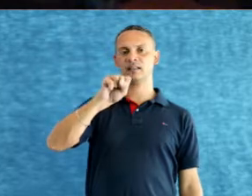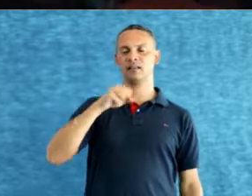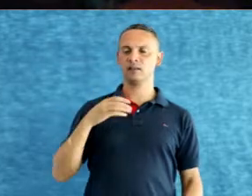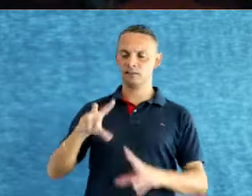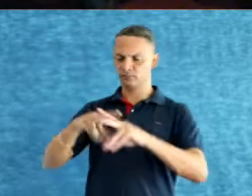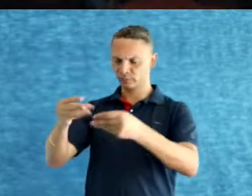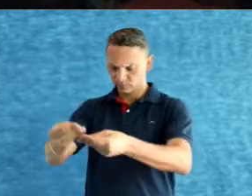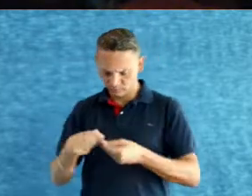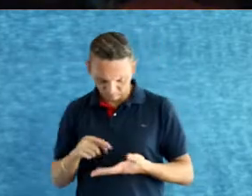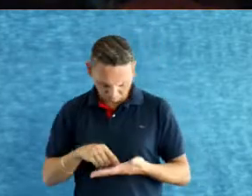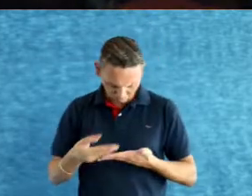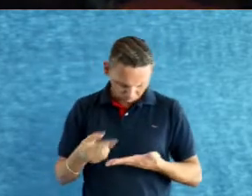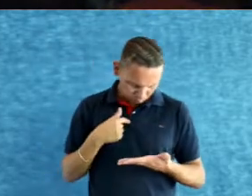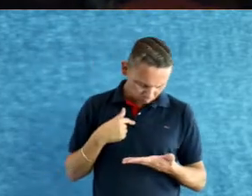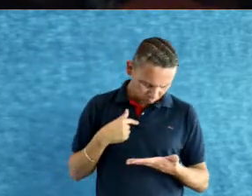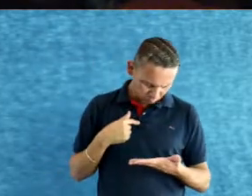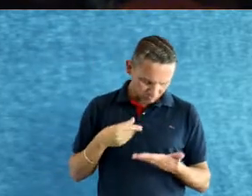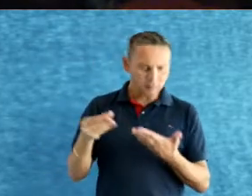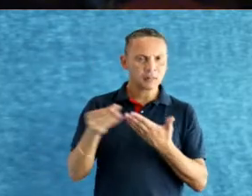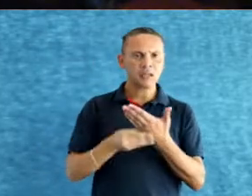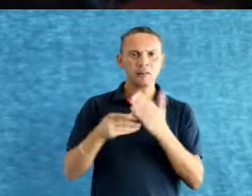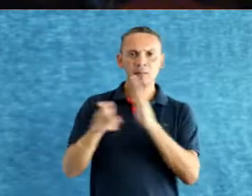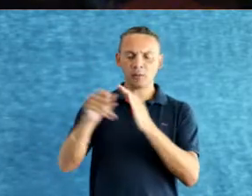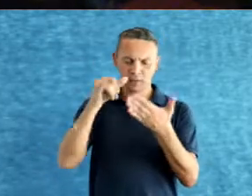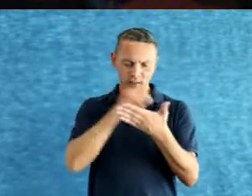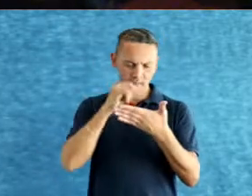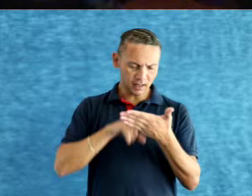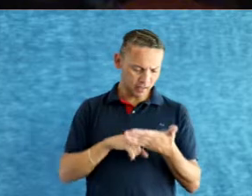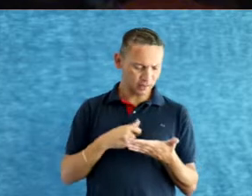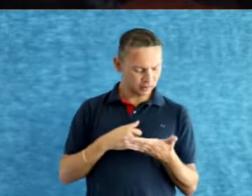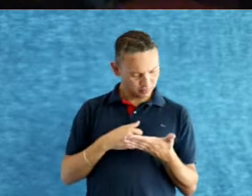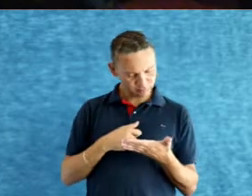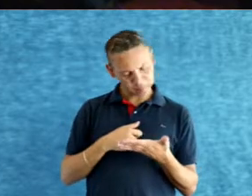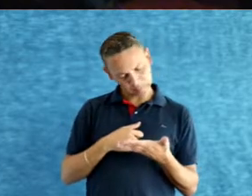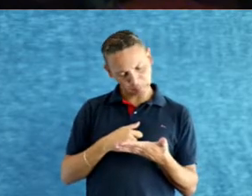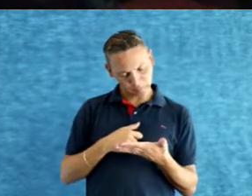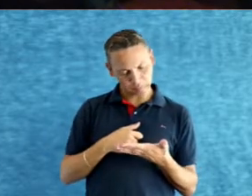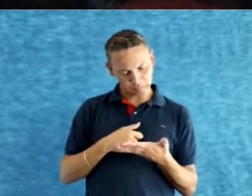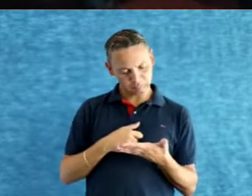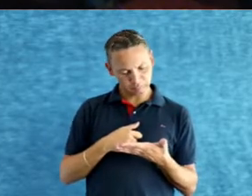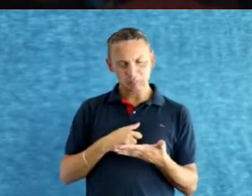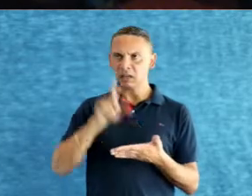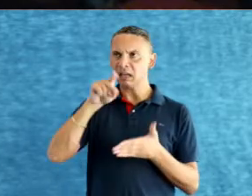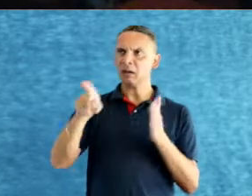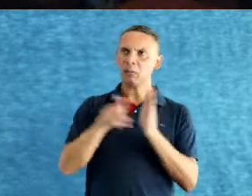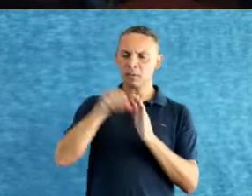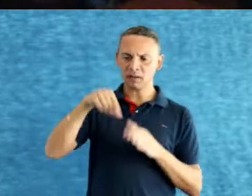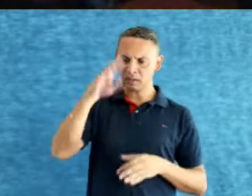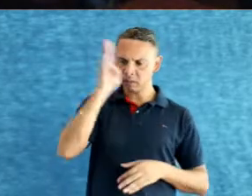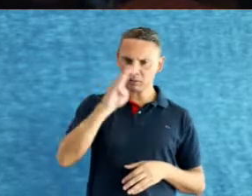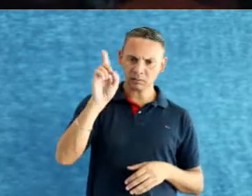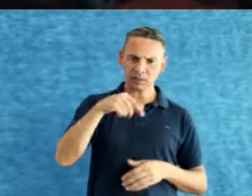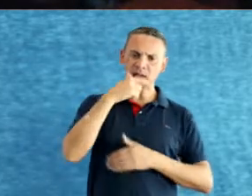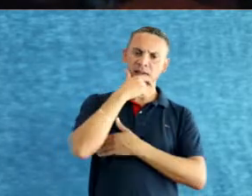ia ver que não tem nada do sonho da Itália, nada disso. Nízia faz um relato, o